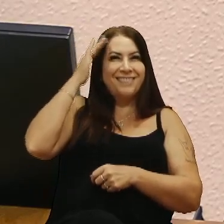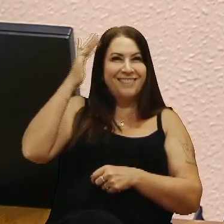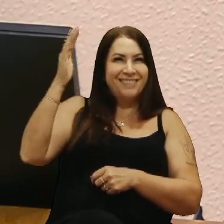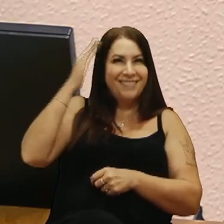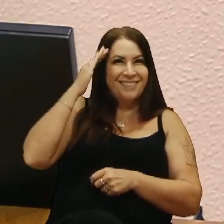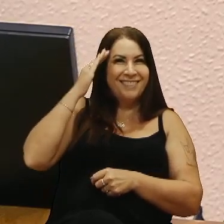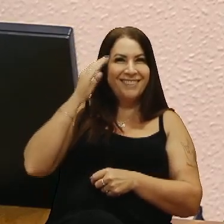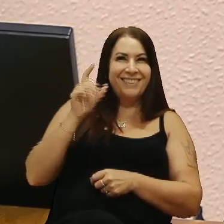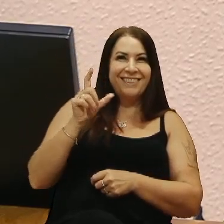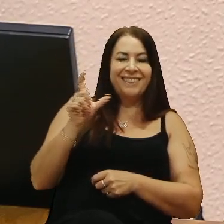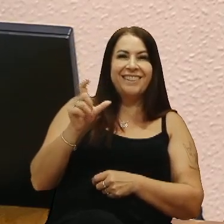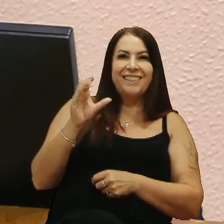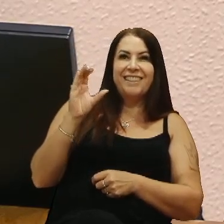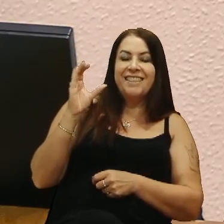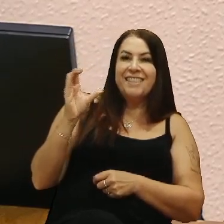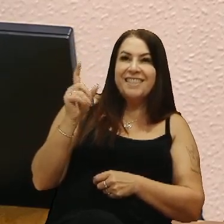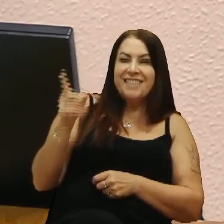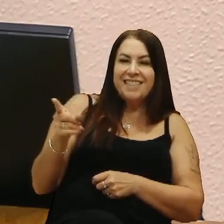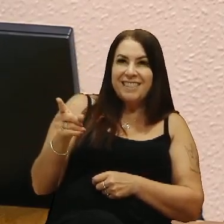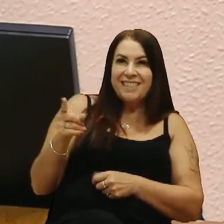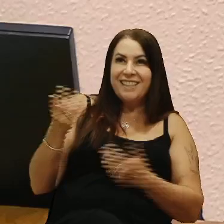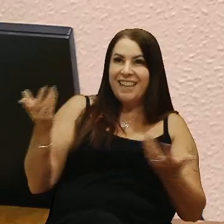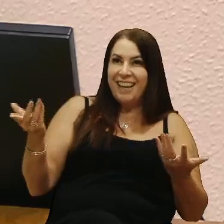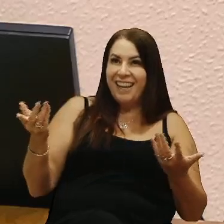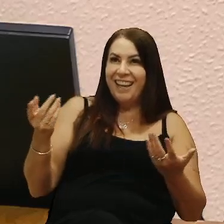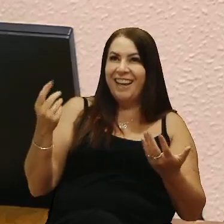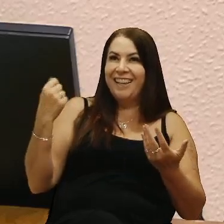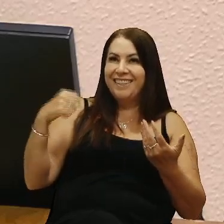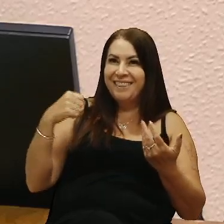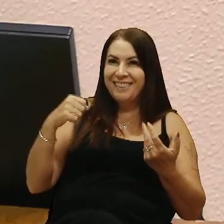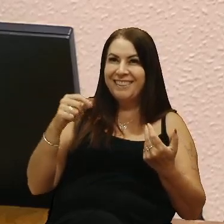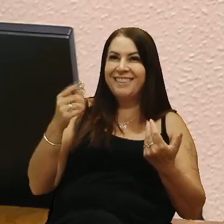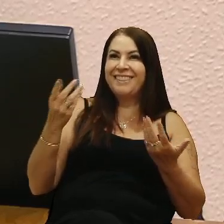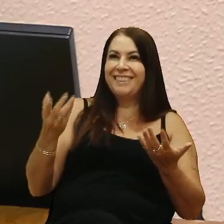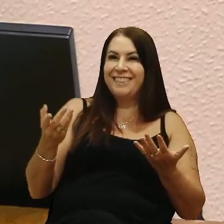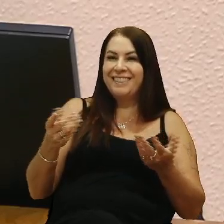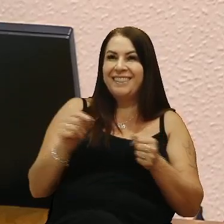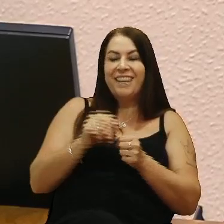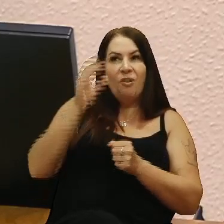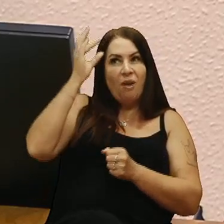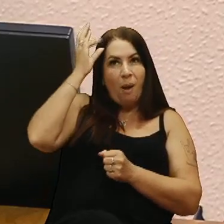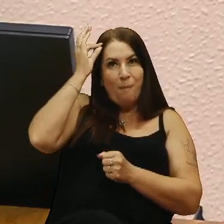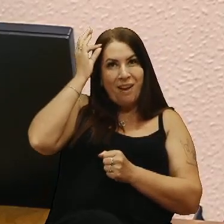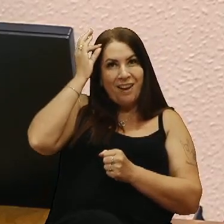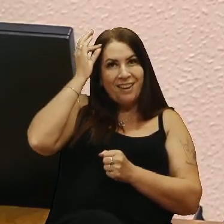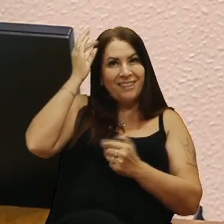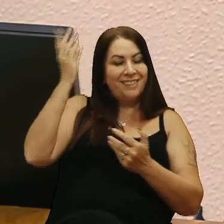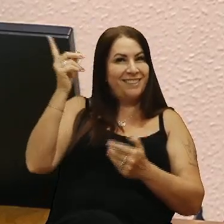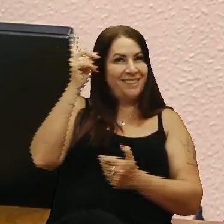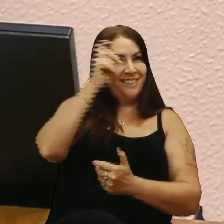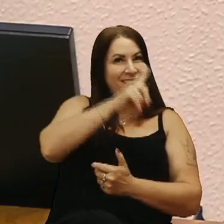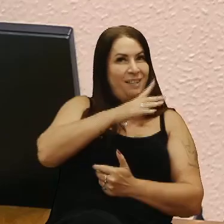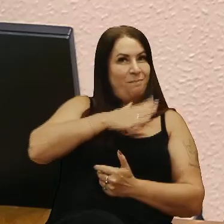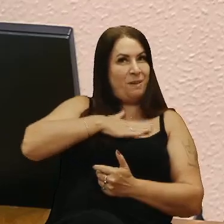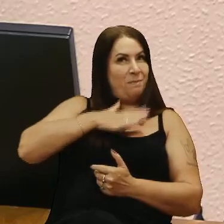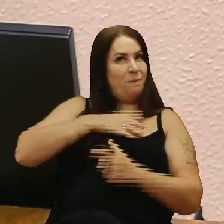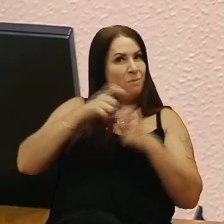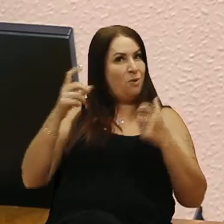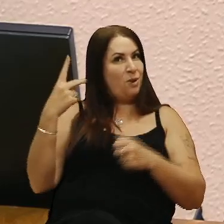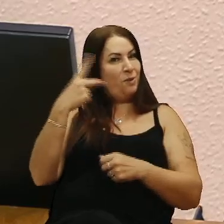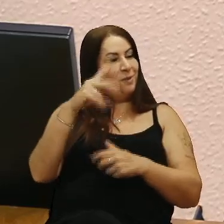C, para fazer o toxicológico que necessariamente tem que ser cabelo. Então, a dificuldade minha é maior que a